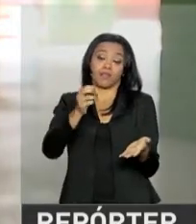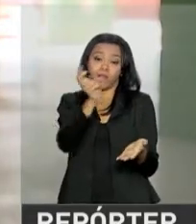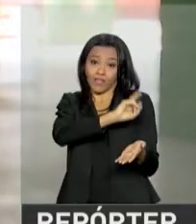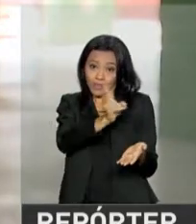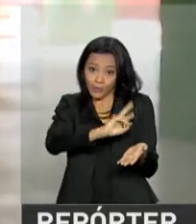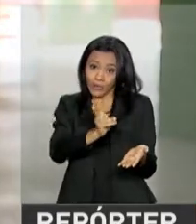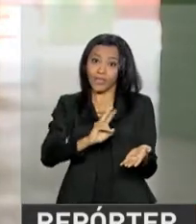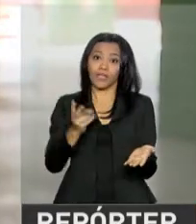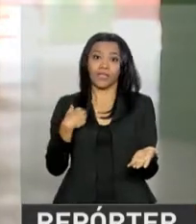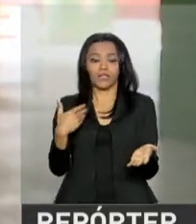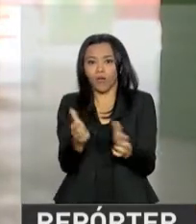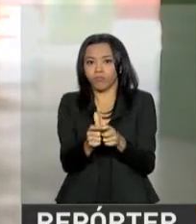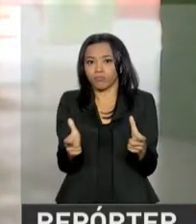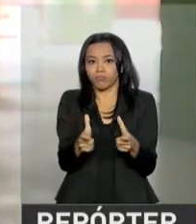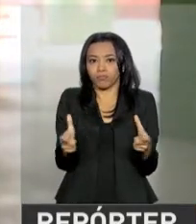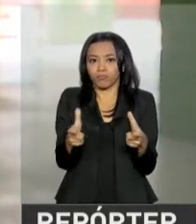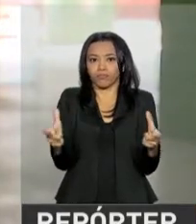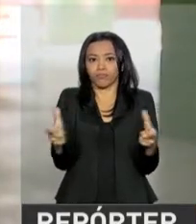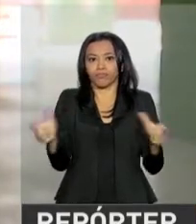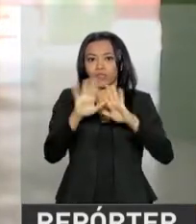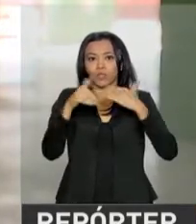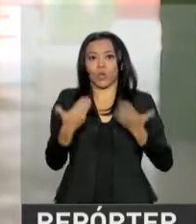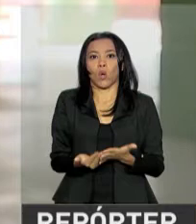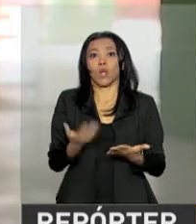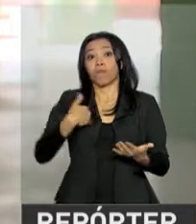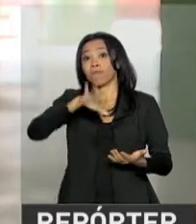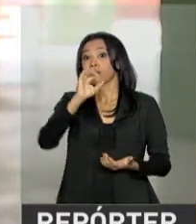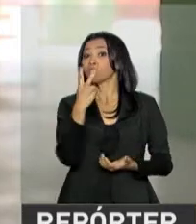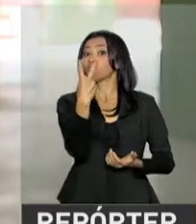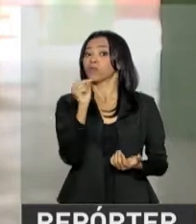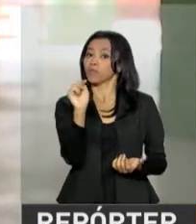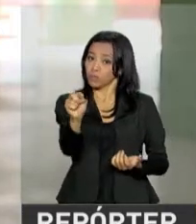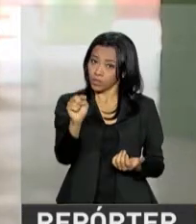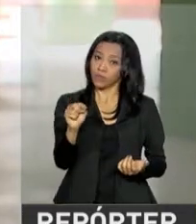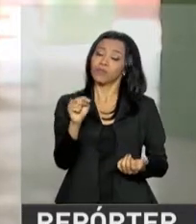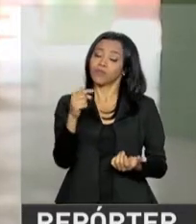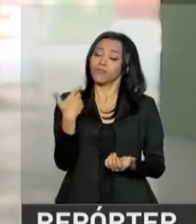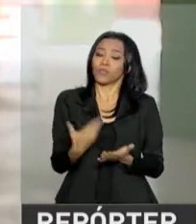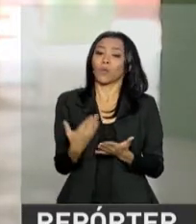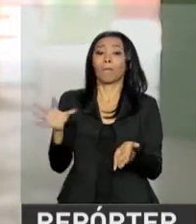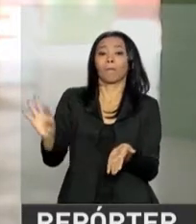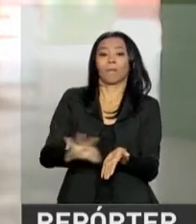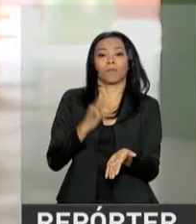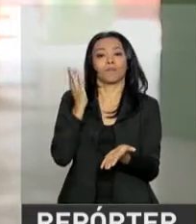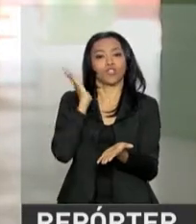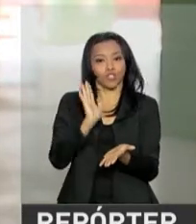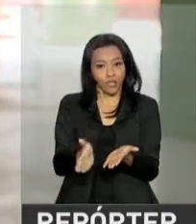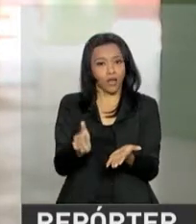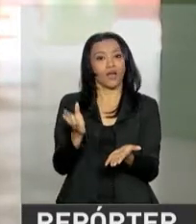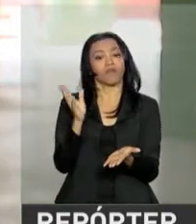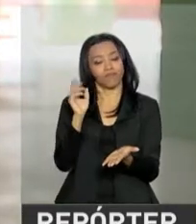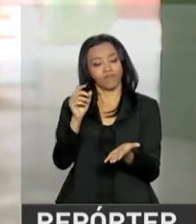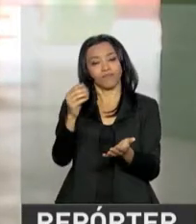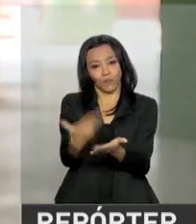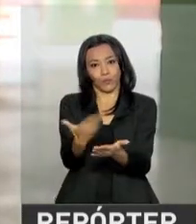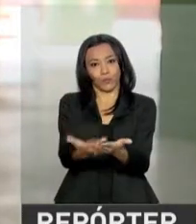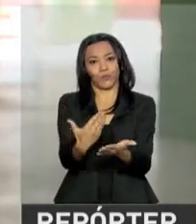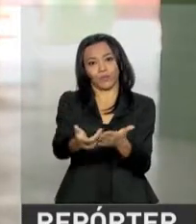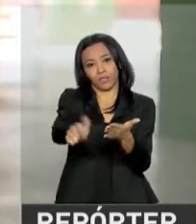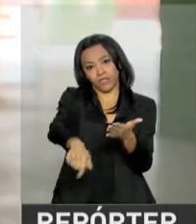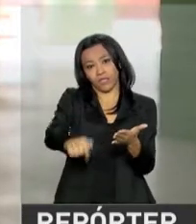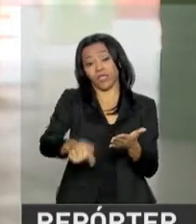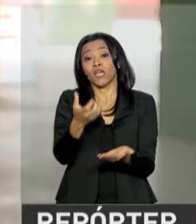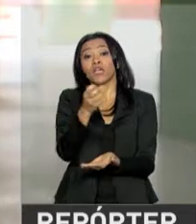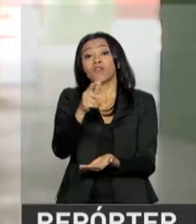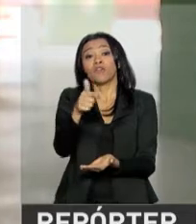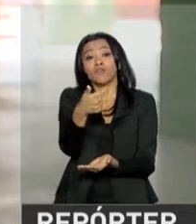tem aumentado. Mais de 2 mil estudantes que vieram da Venezuela estão matriculados nas escolas de ensino fundamental. Cerca de